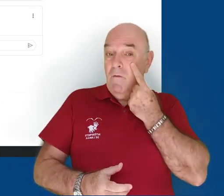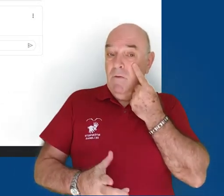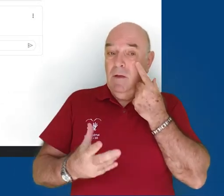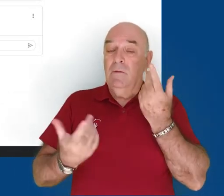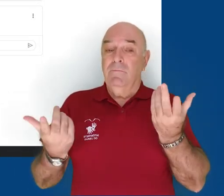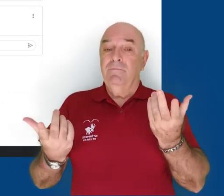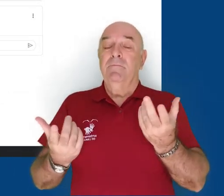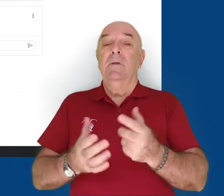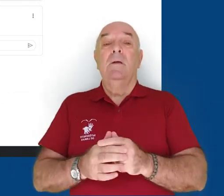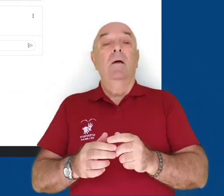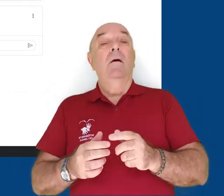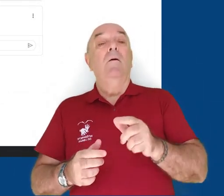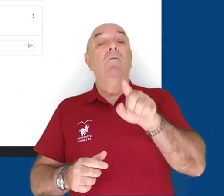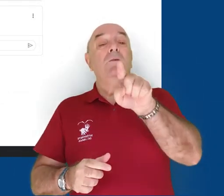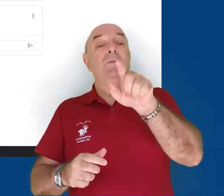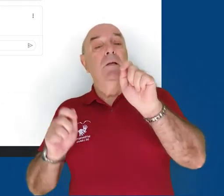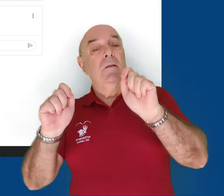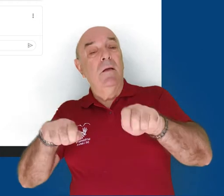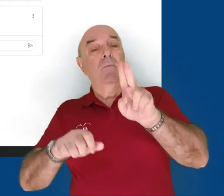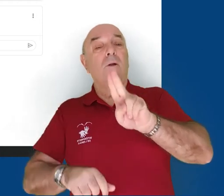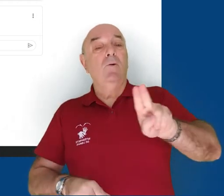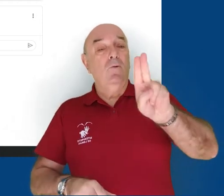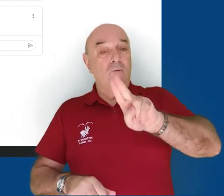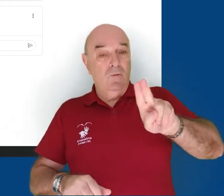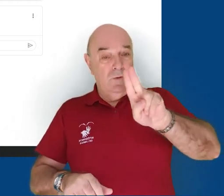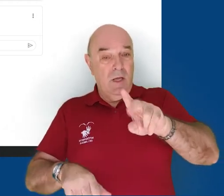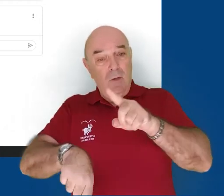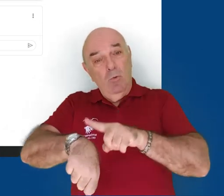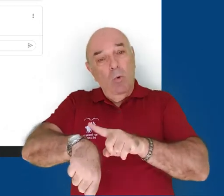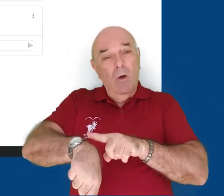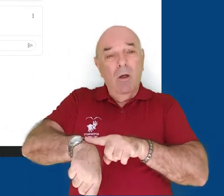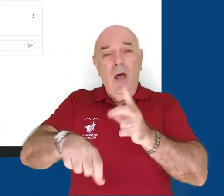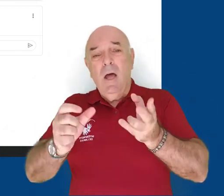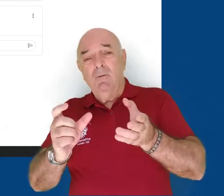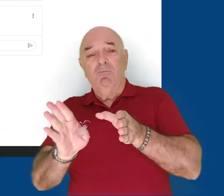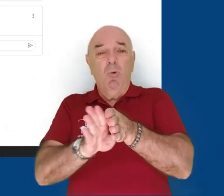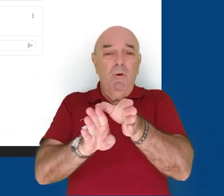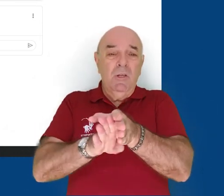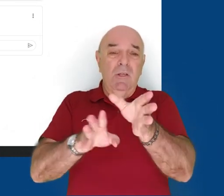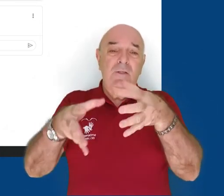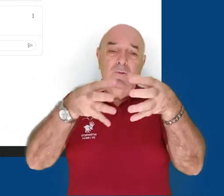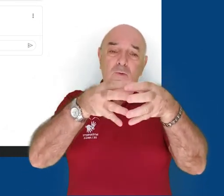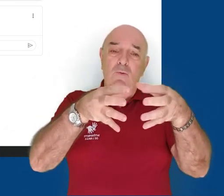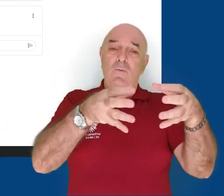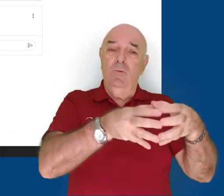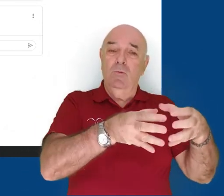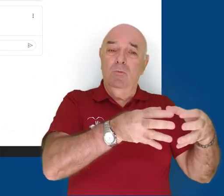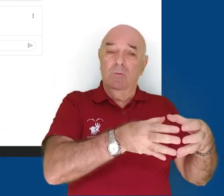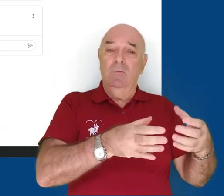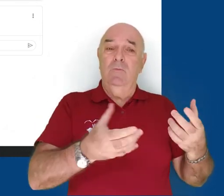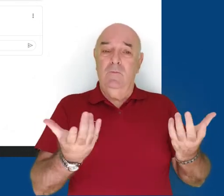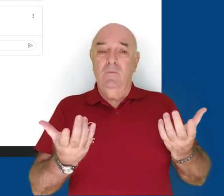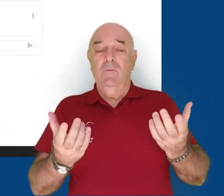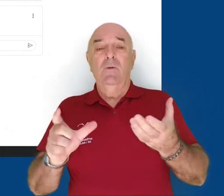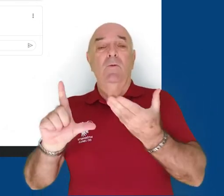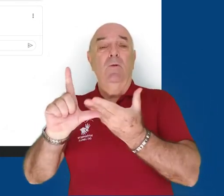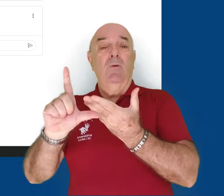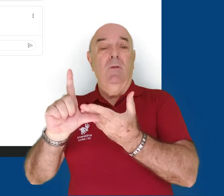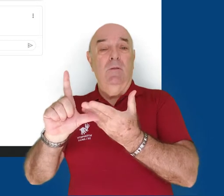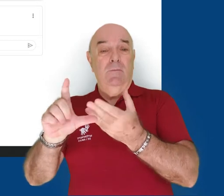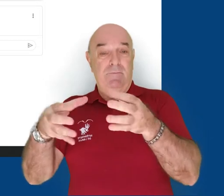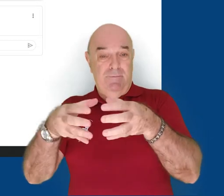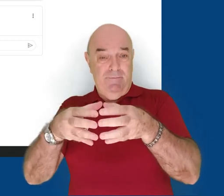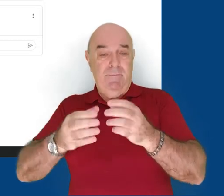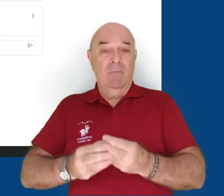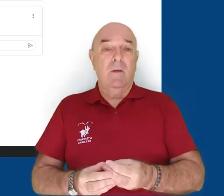conhecer esse recurso que pode ser utilizado por exemplo em um horário de orientação de grupos de trabalho em uma turma do Google